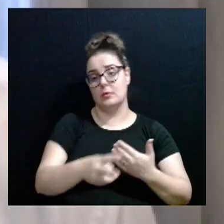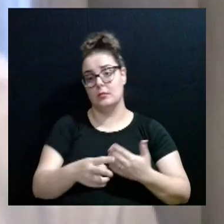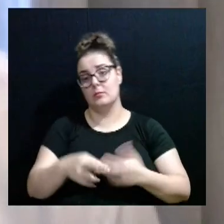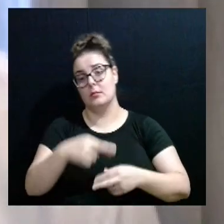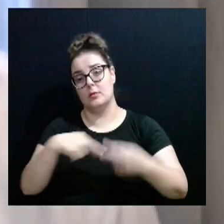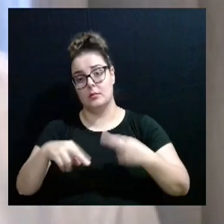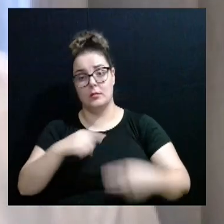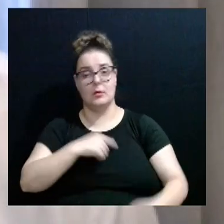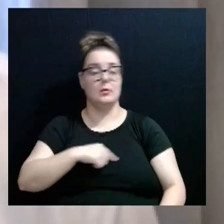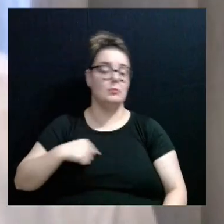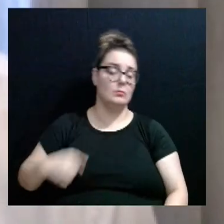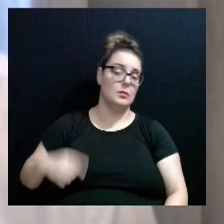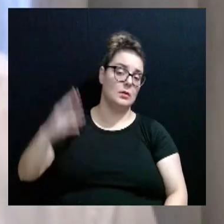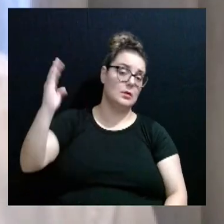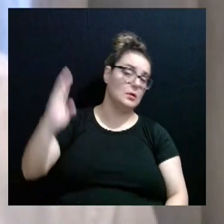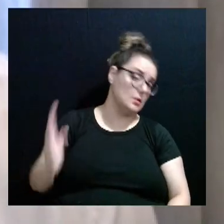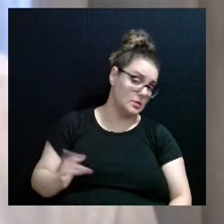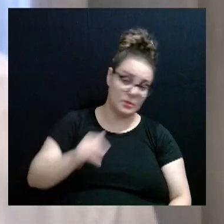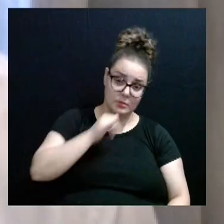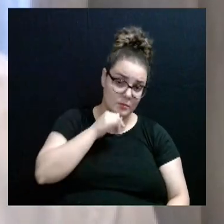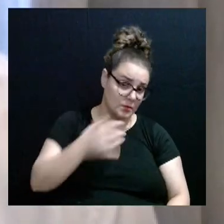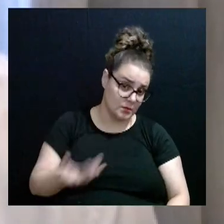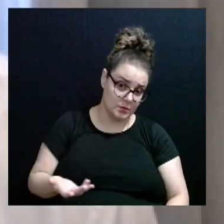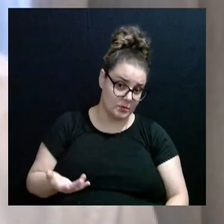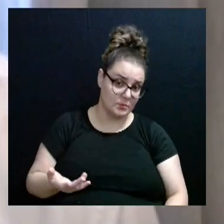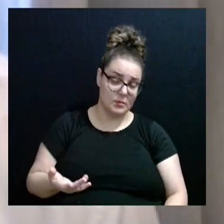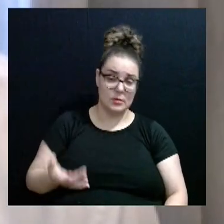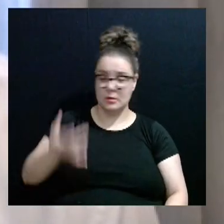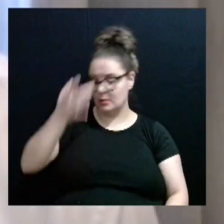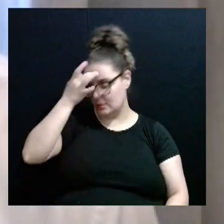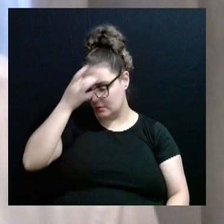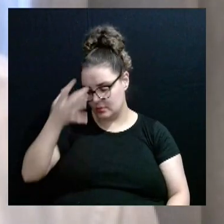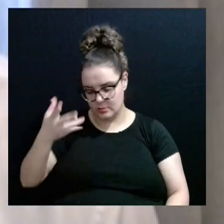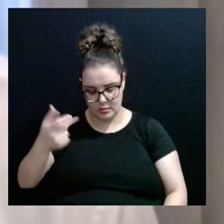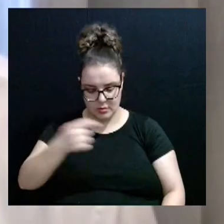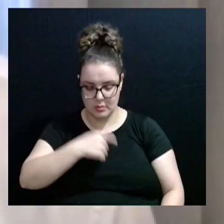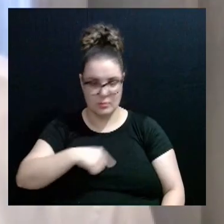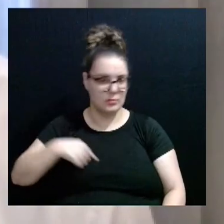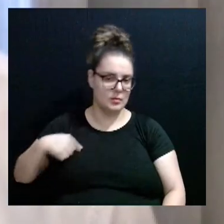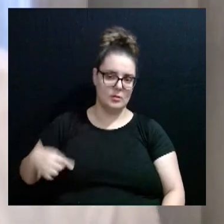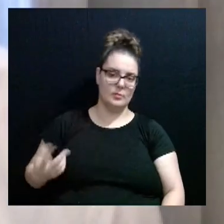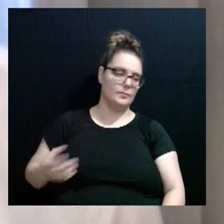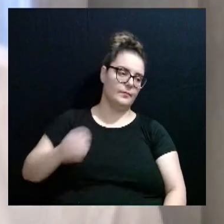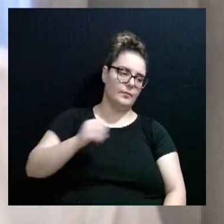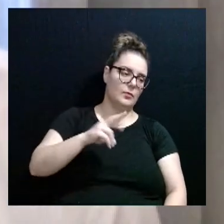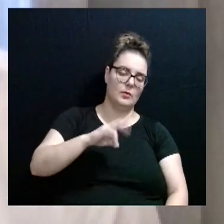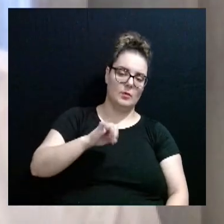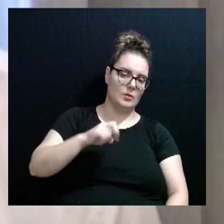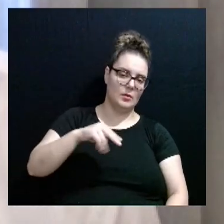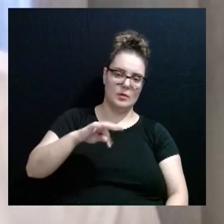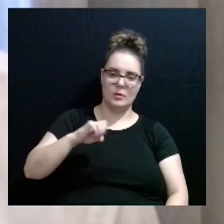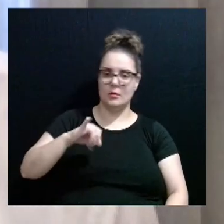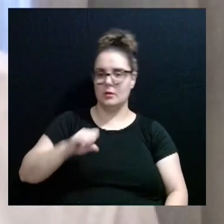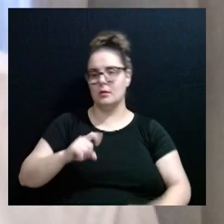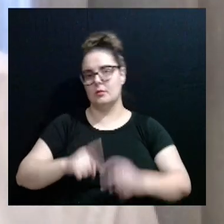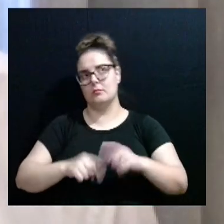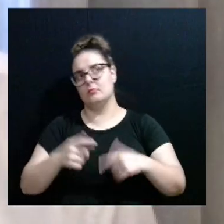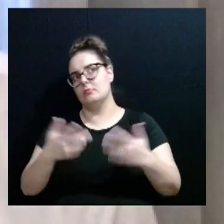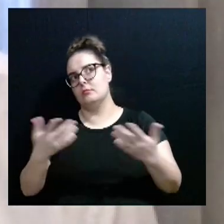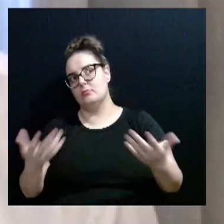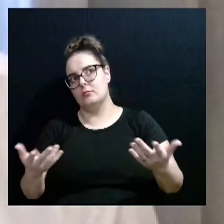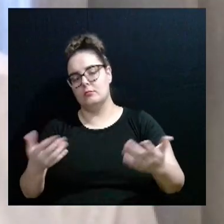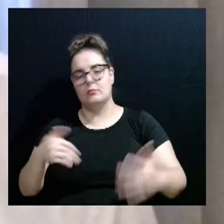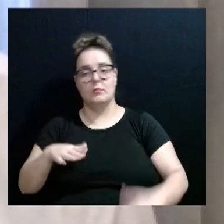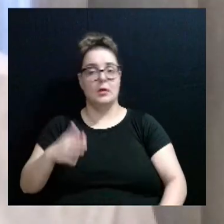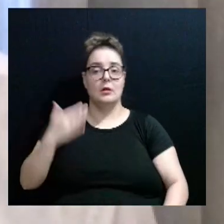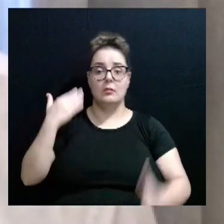exemplo. E mesmo as vocações chinesas e orientais de produtos, vamos dizer assim, mais populares, em que abastecem